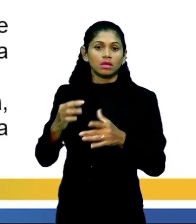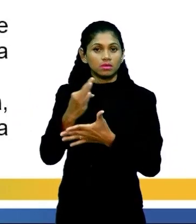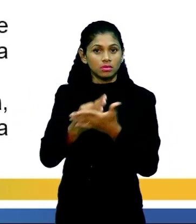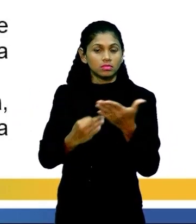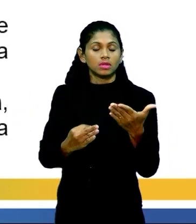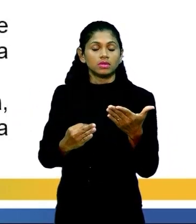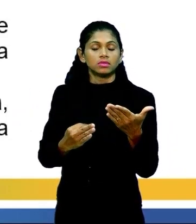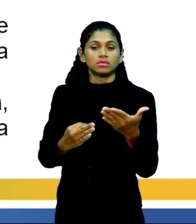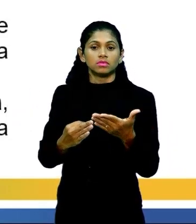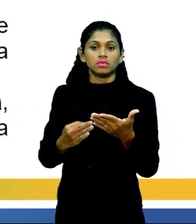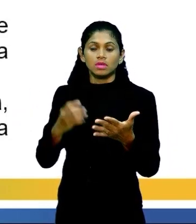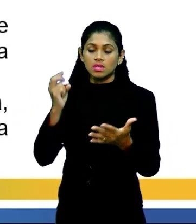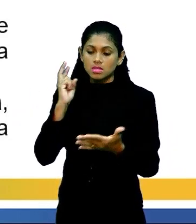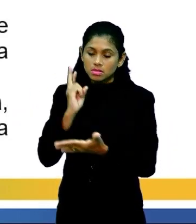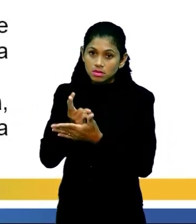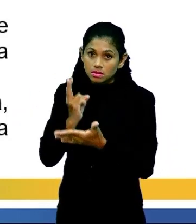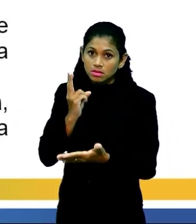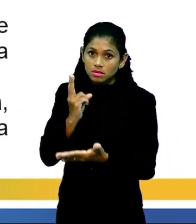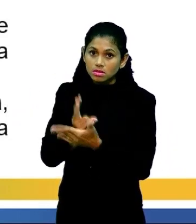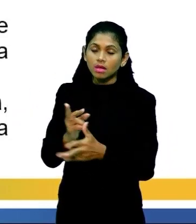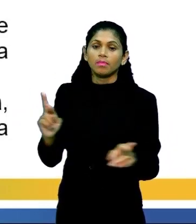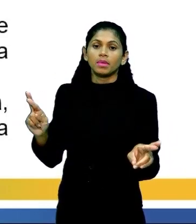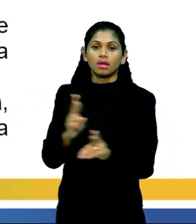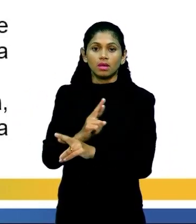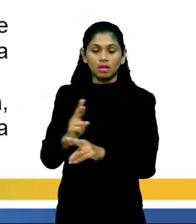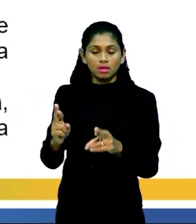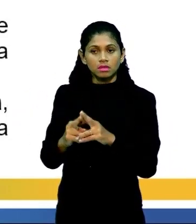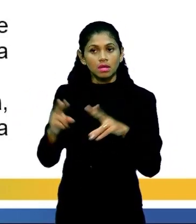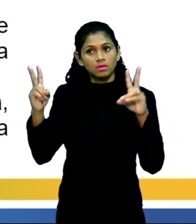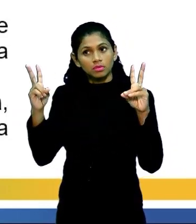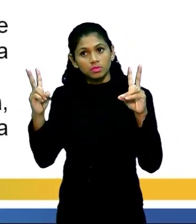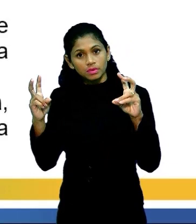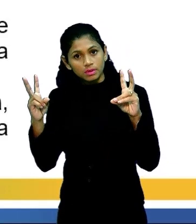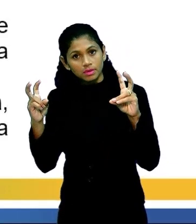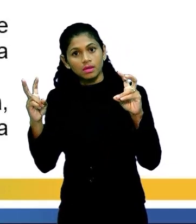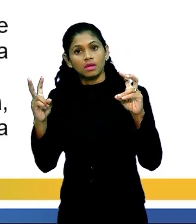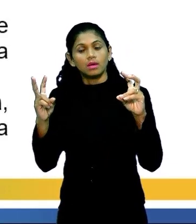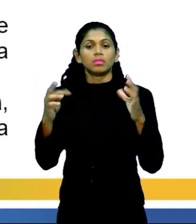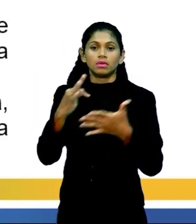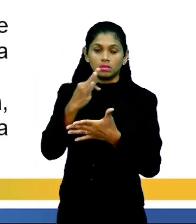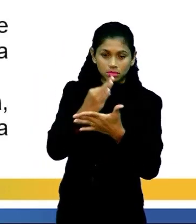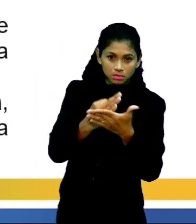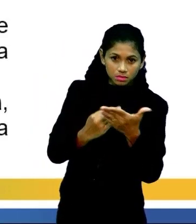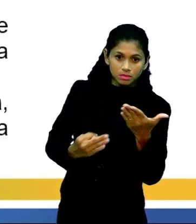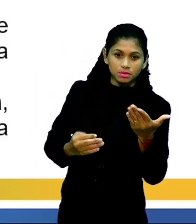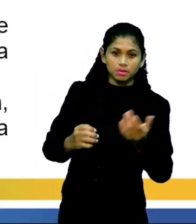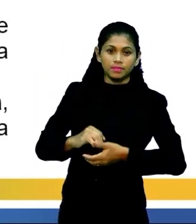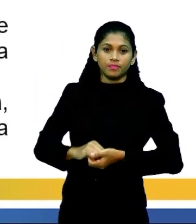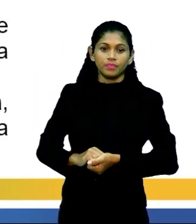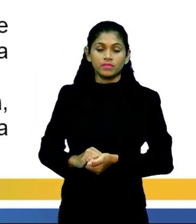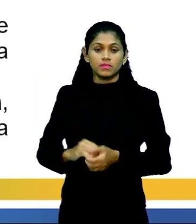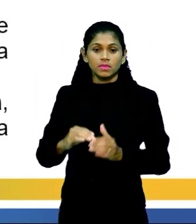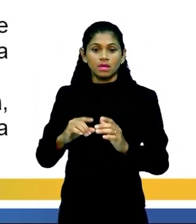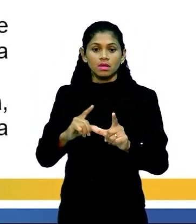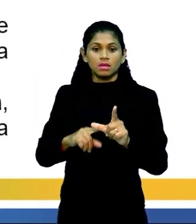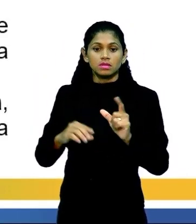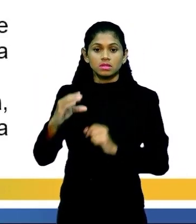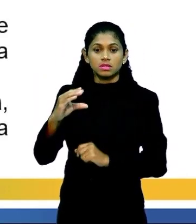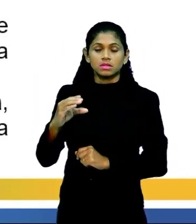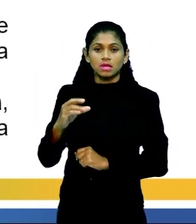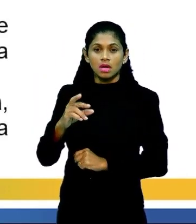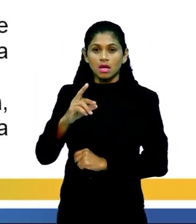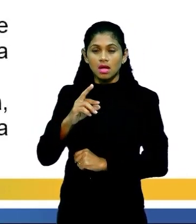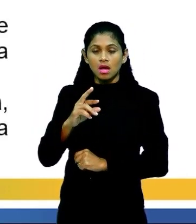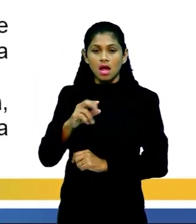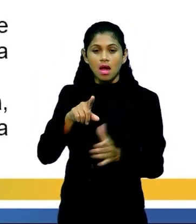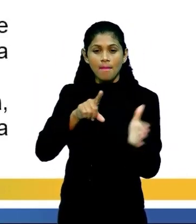relacionado, ok? Na letra C, a pergunta é respondida de forma negativa, pois o texto afirma que não é